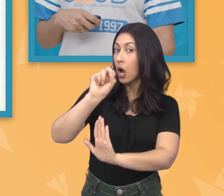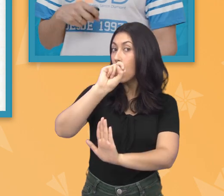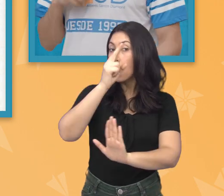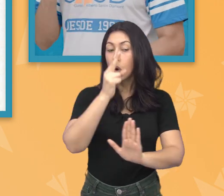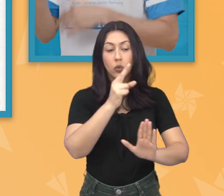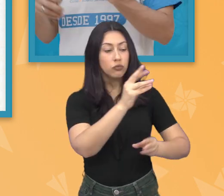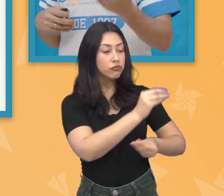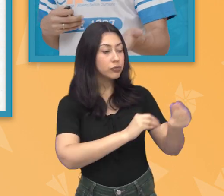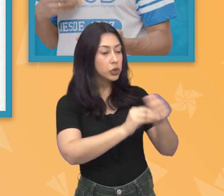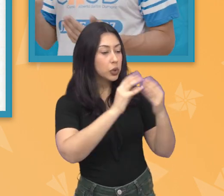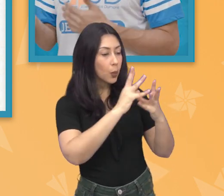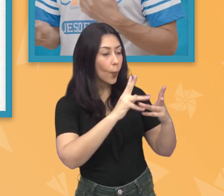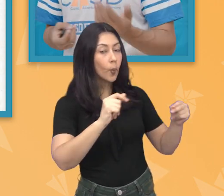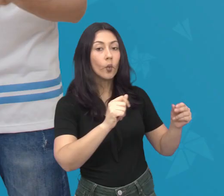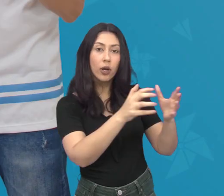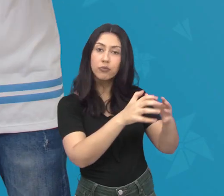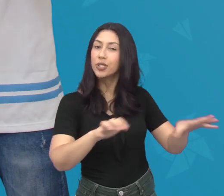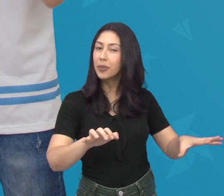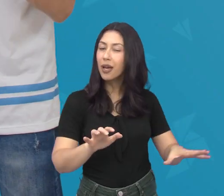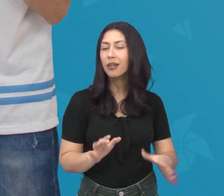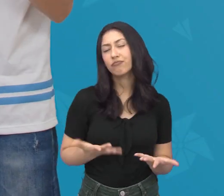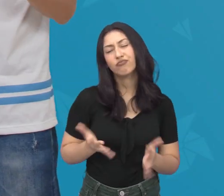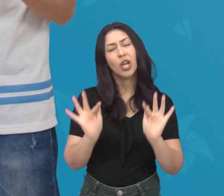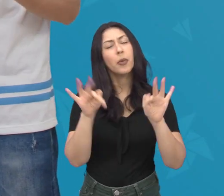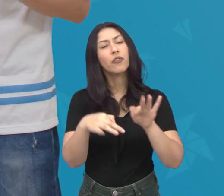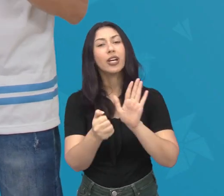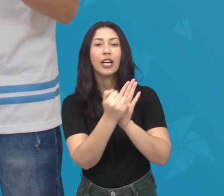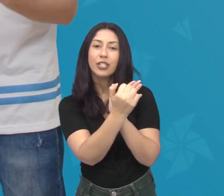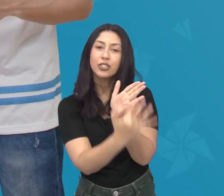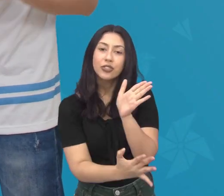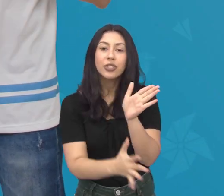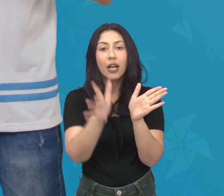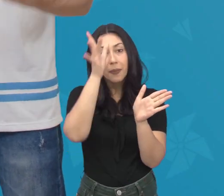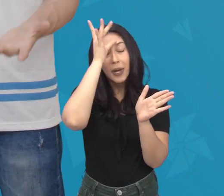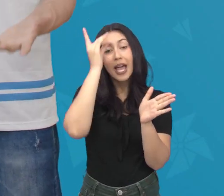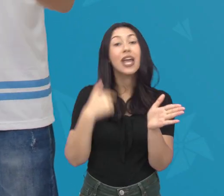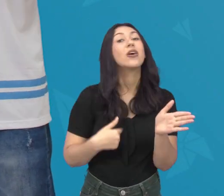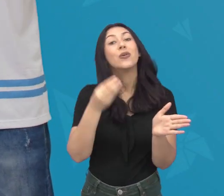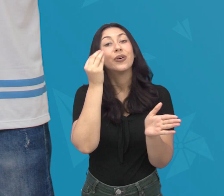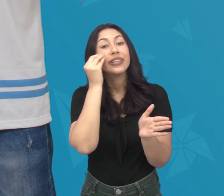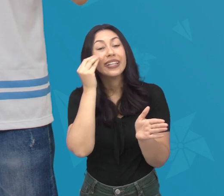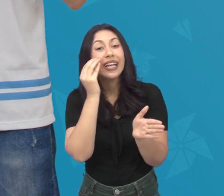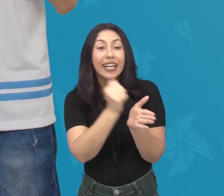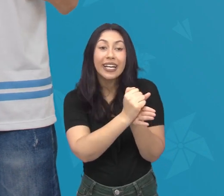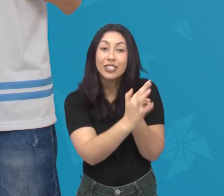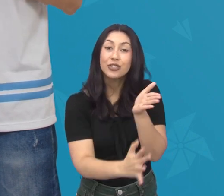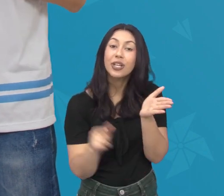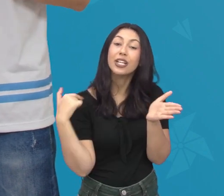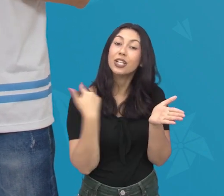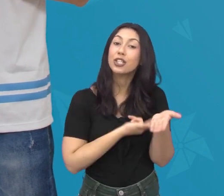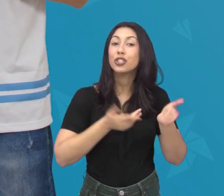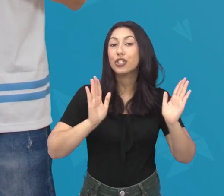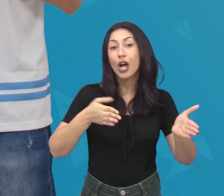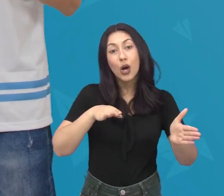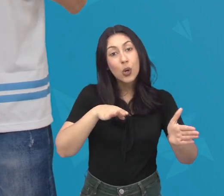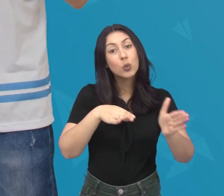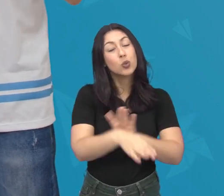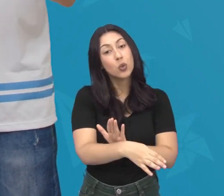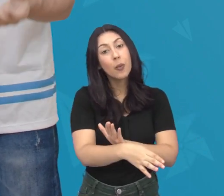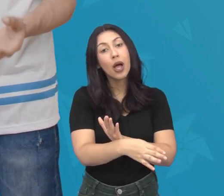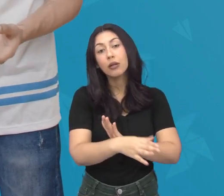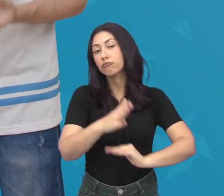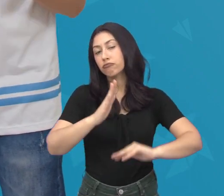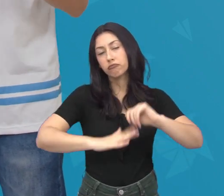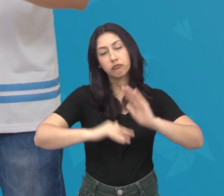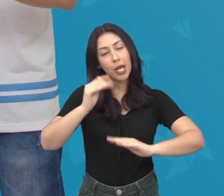misturas homogêneas. Depois a gente viu alguns exercícios para fixar os conceitos. Tentei trazer exercícios com coisas que a gente está presente no